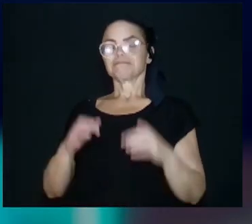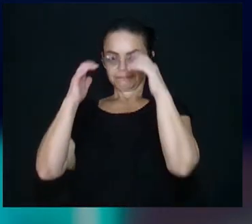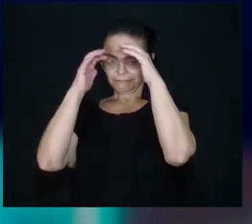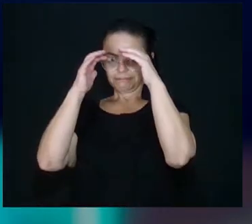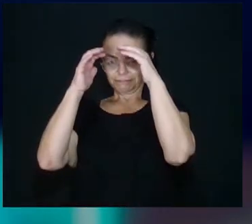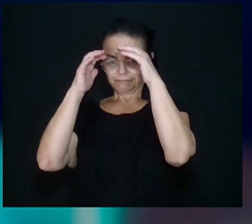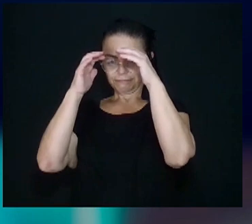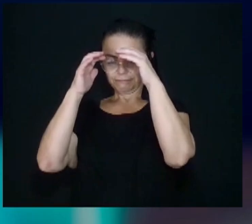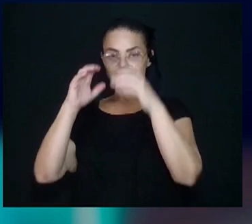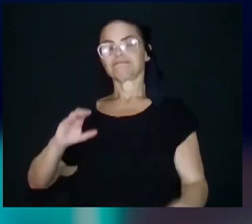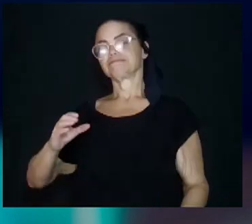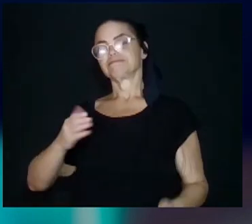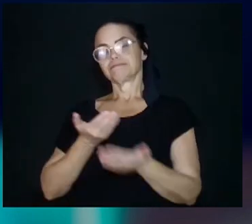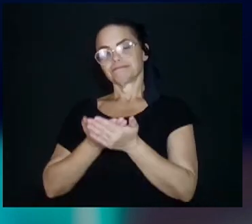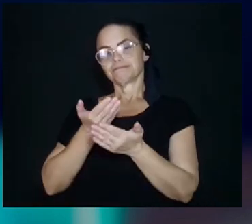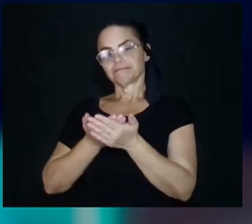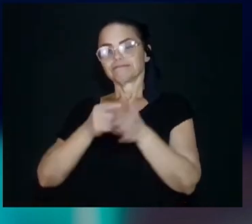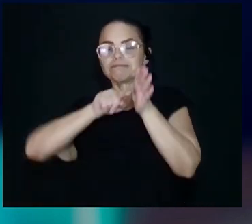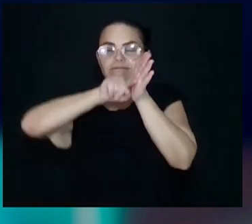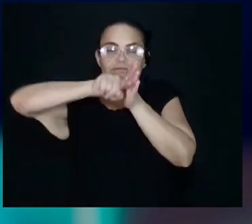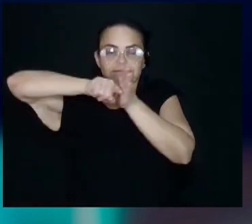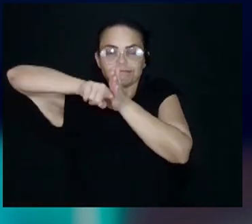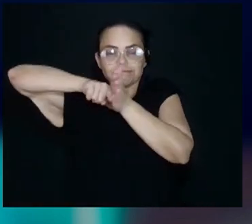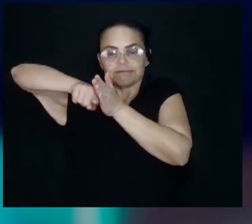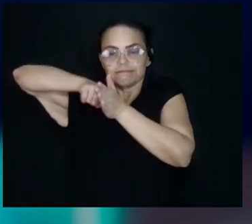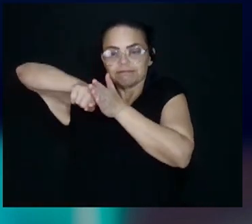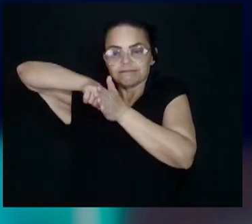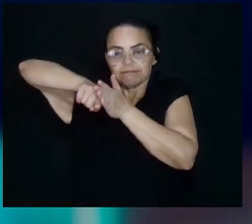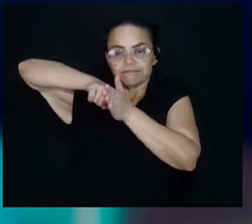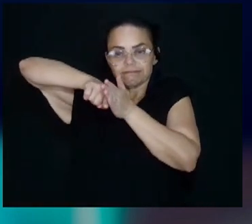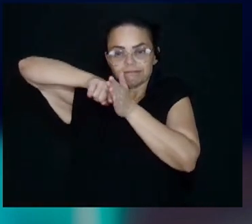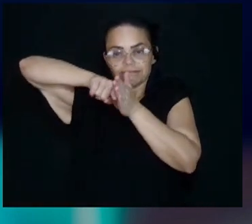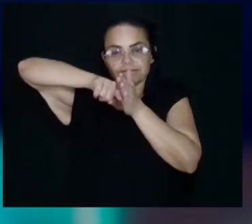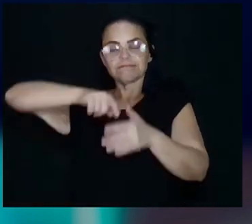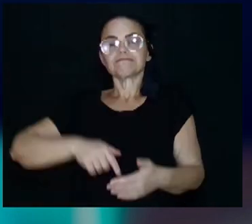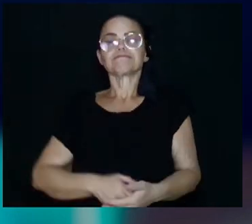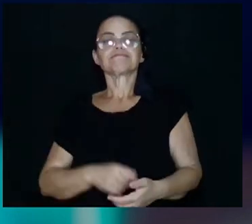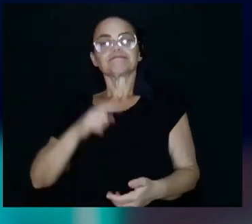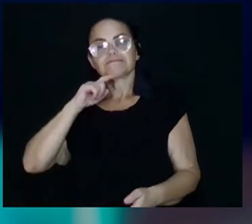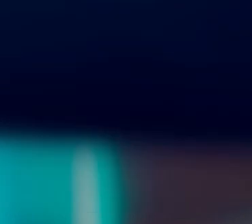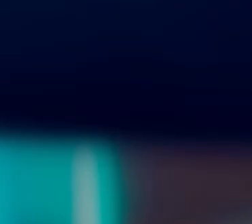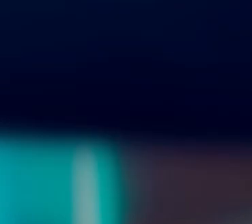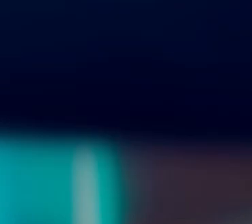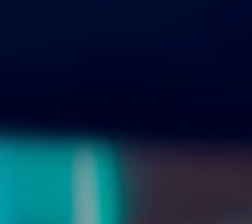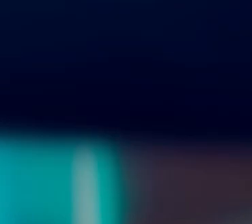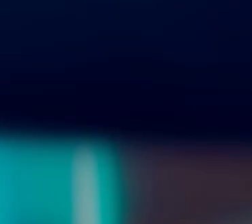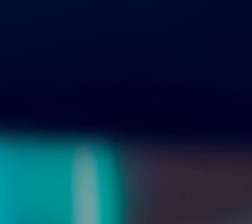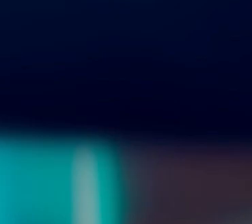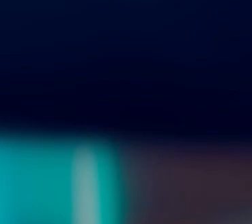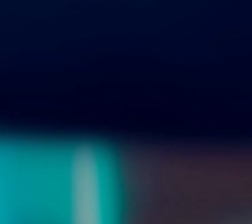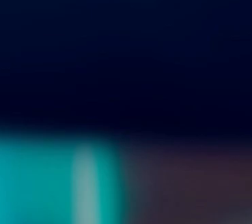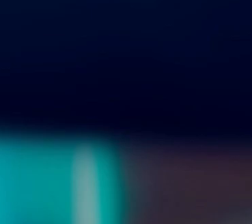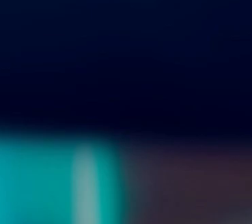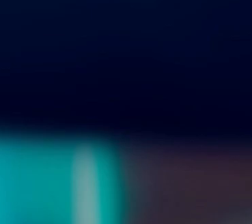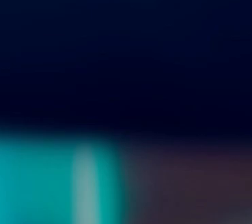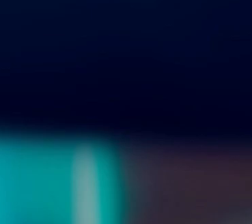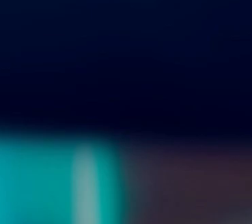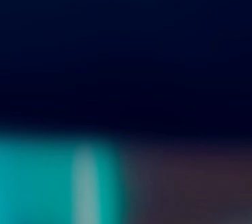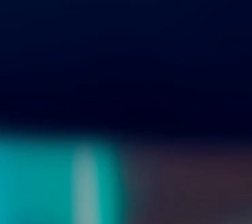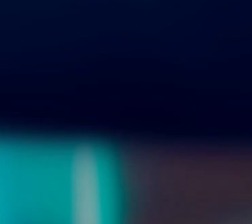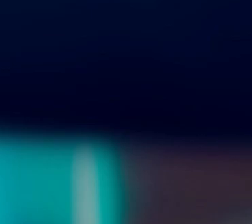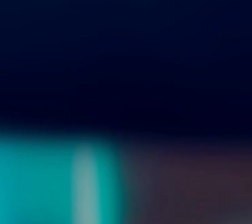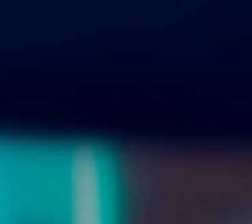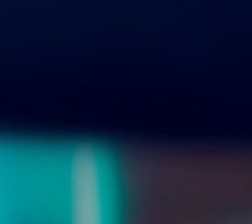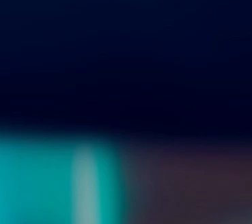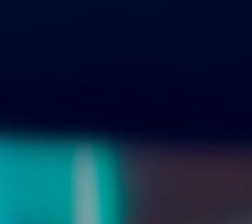e do seu funcionamento, foi possível, através de métodos de neuroimagem,